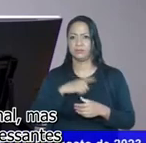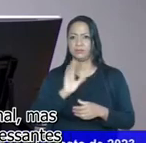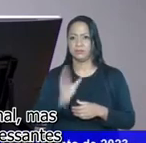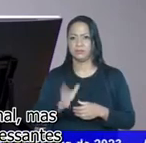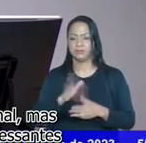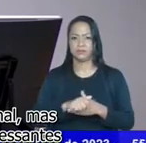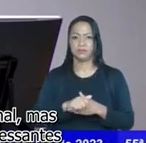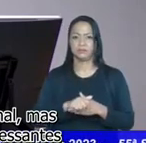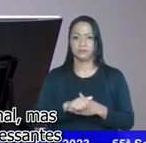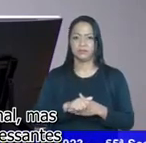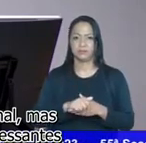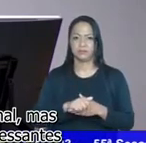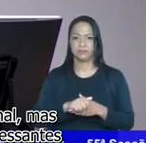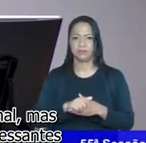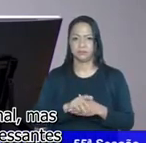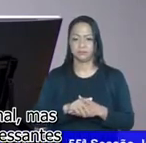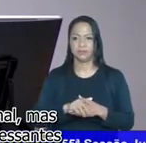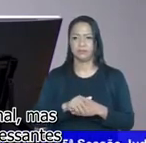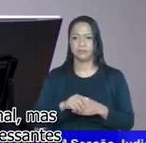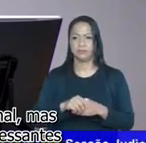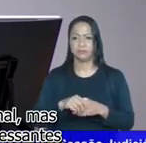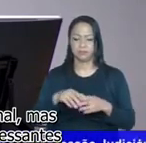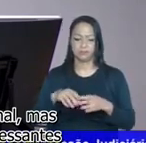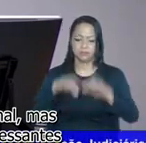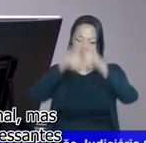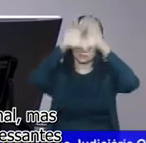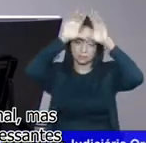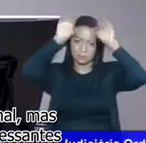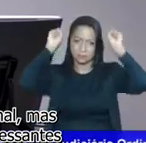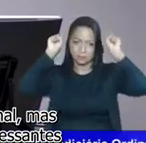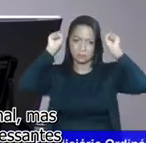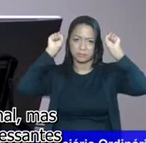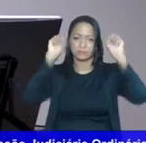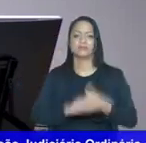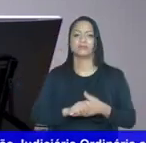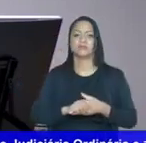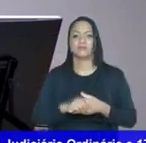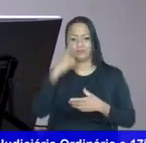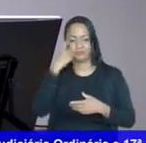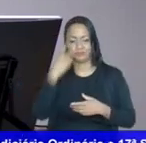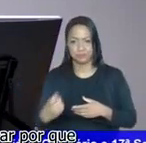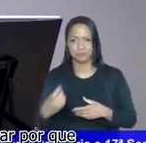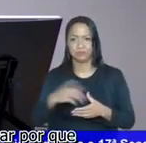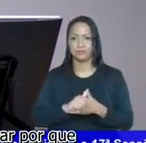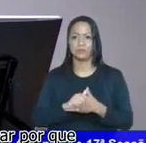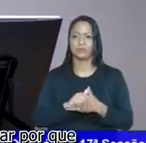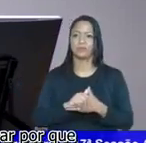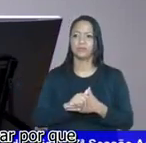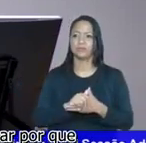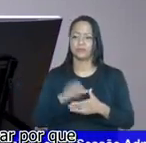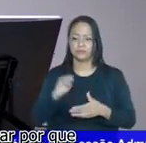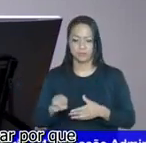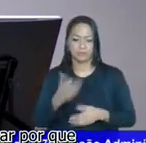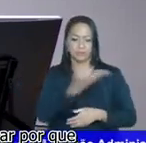está vencida aqui no nosso tribunal, mas eu acho que ele fez algumas outras considerações interessantes. E aí, se